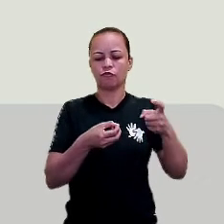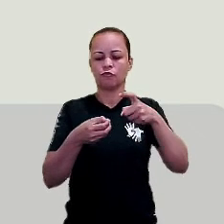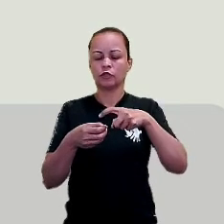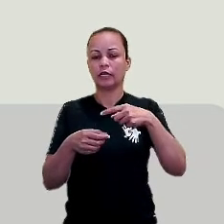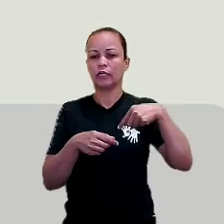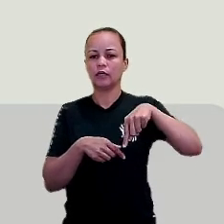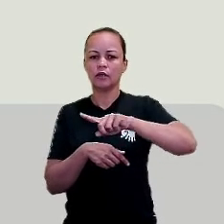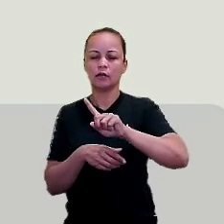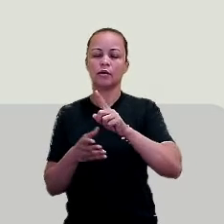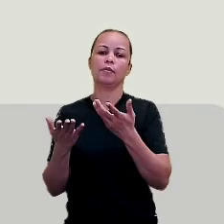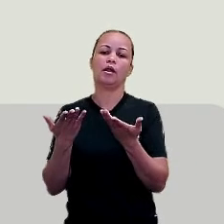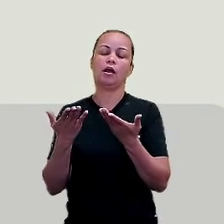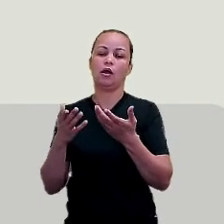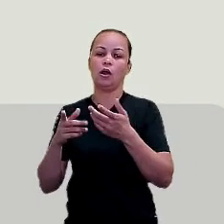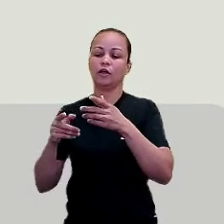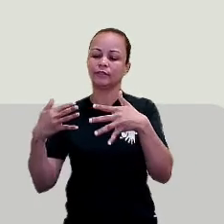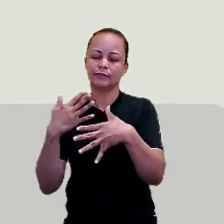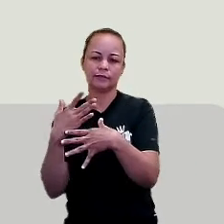vida.